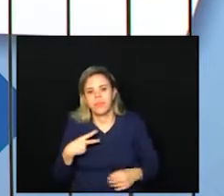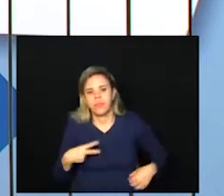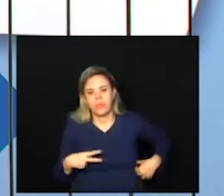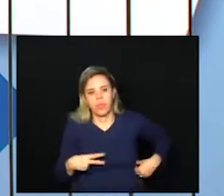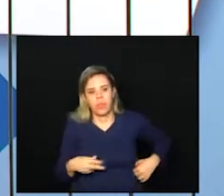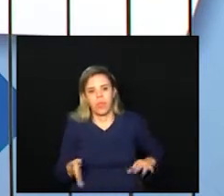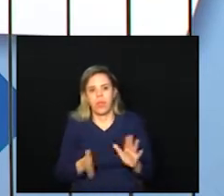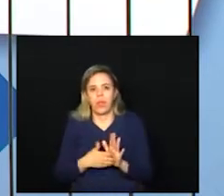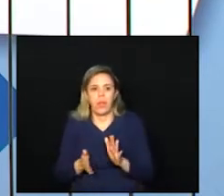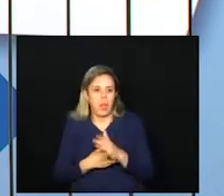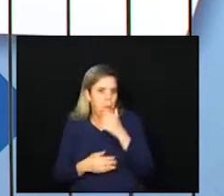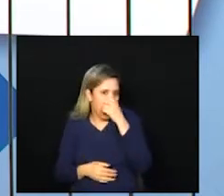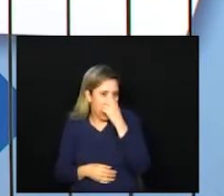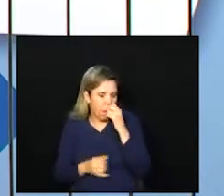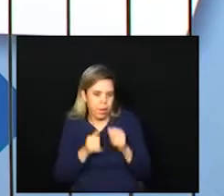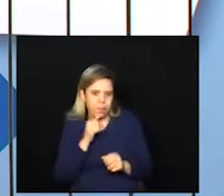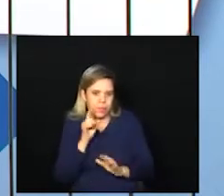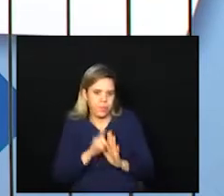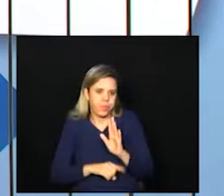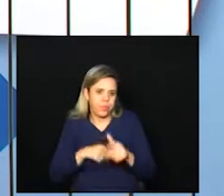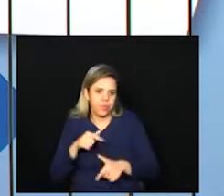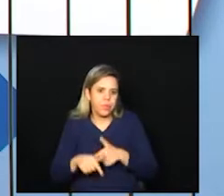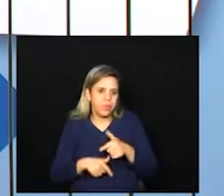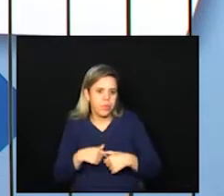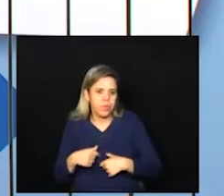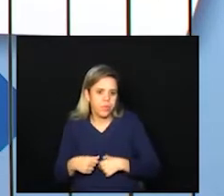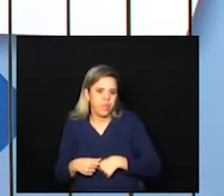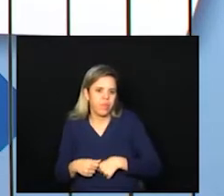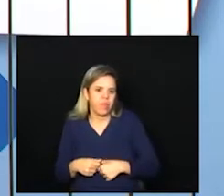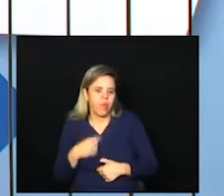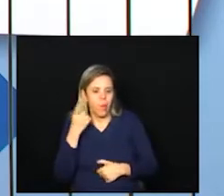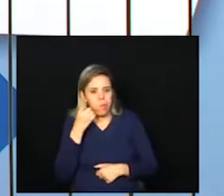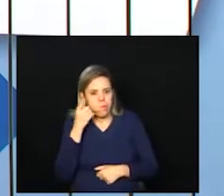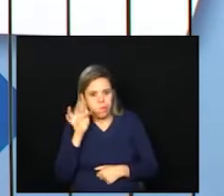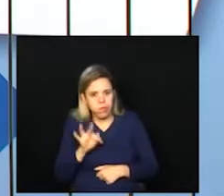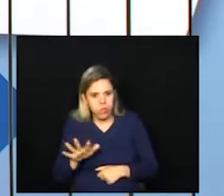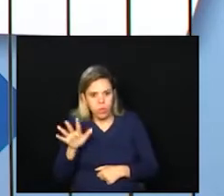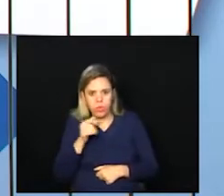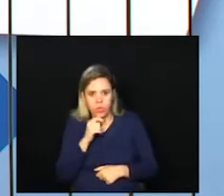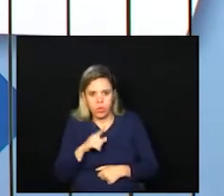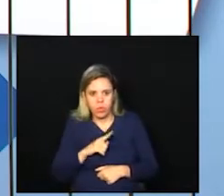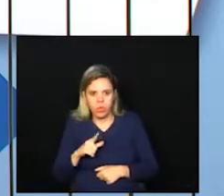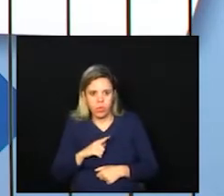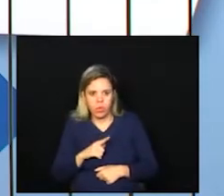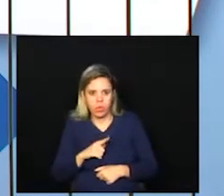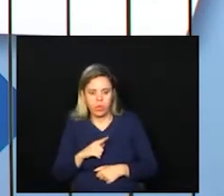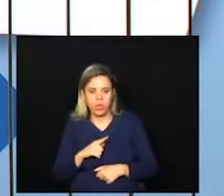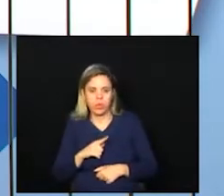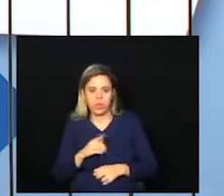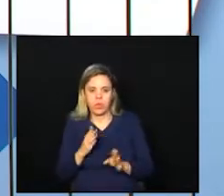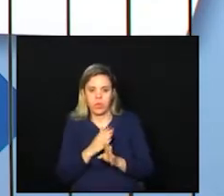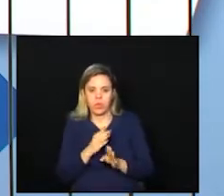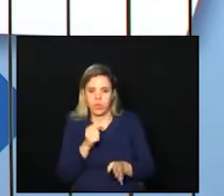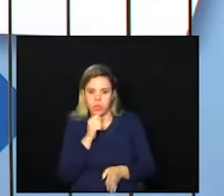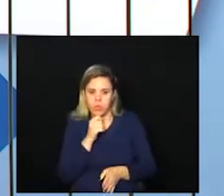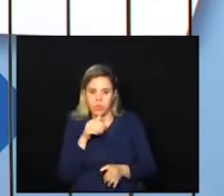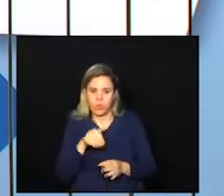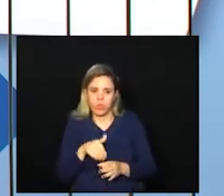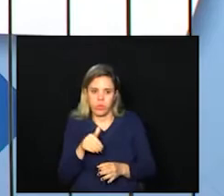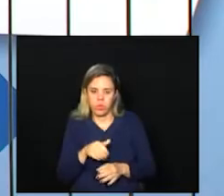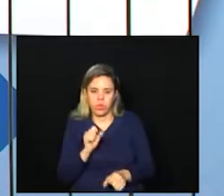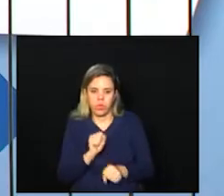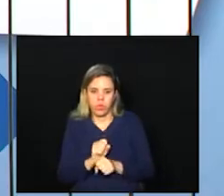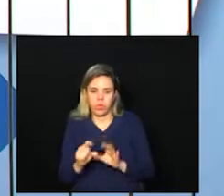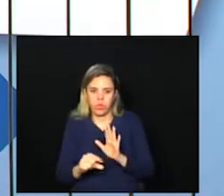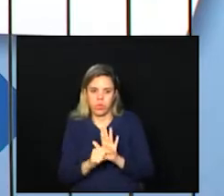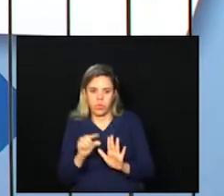a proposta precariza direitos trabalhistas e os deputados federais ainda teriam deixado em suspense a votação de